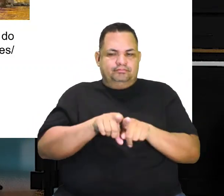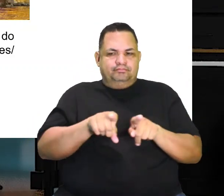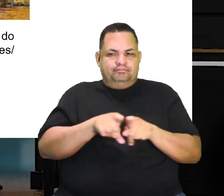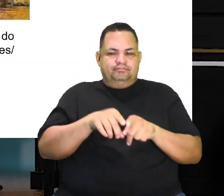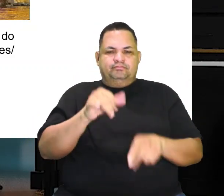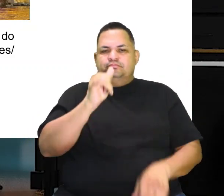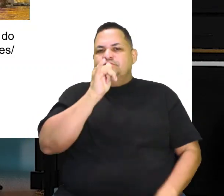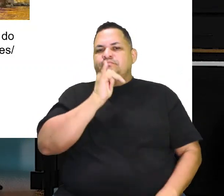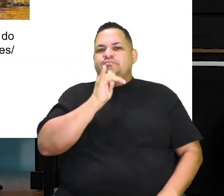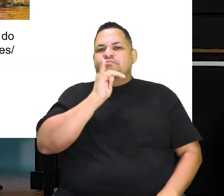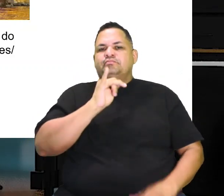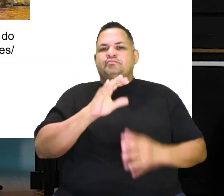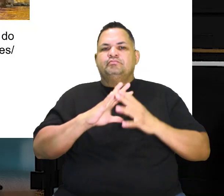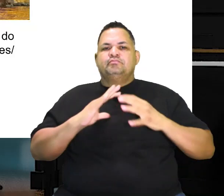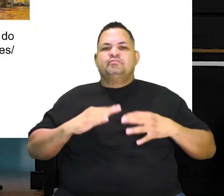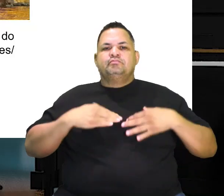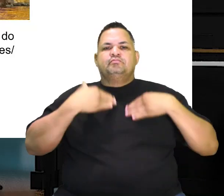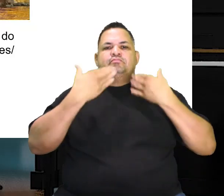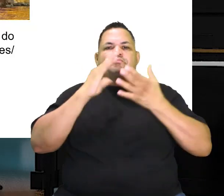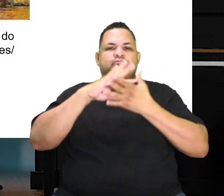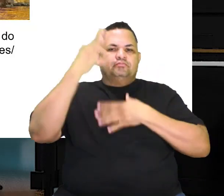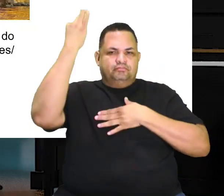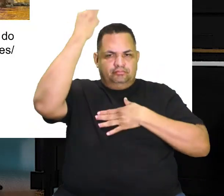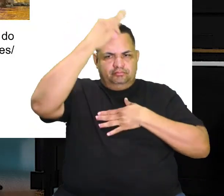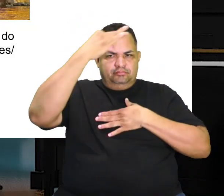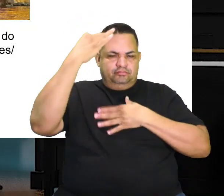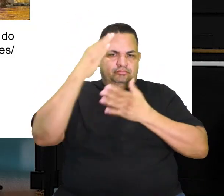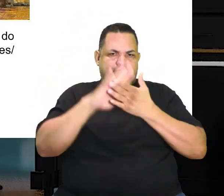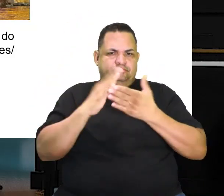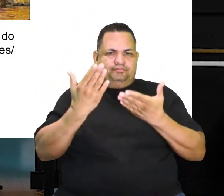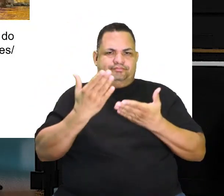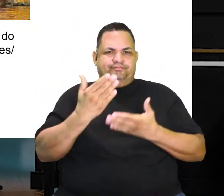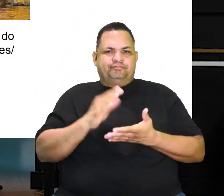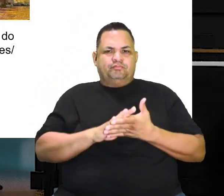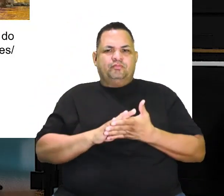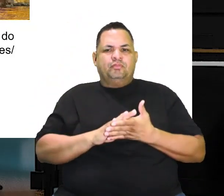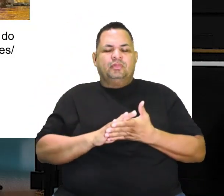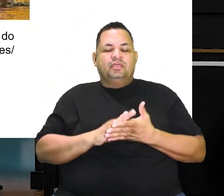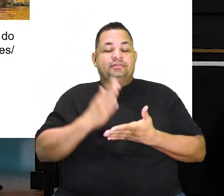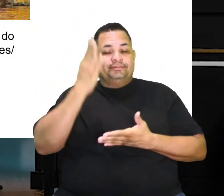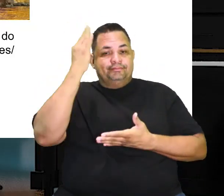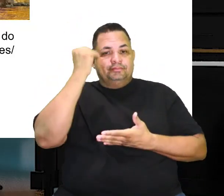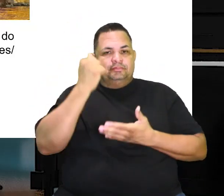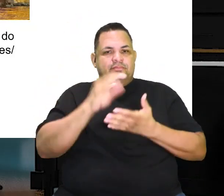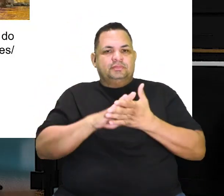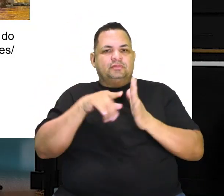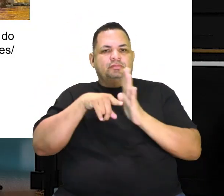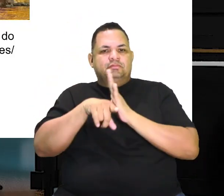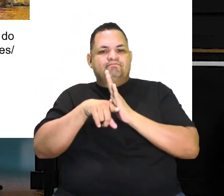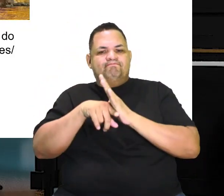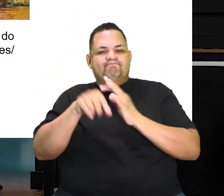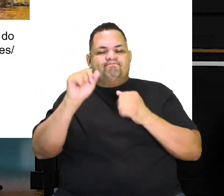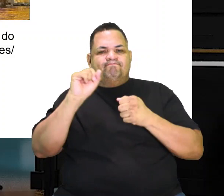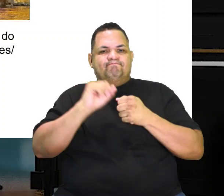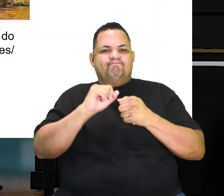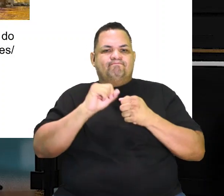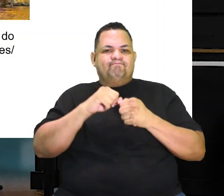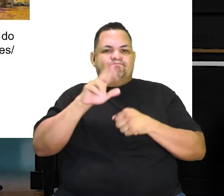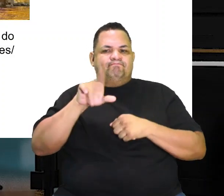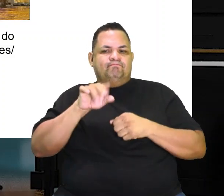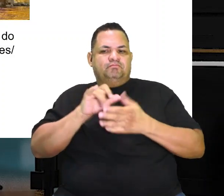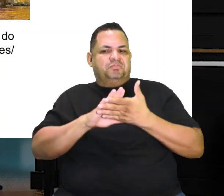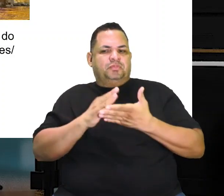Por exemplo, a festa do Divino Espírito Santo, eu só tenho noção pelas pesquisas que eu faço. Eu